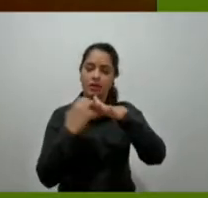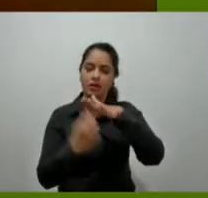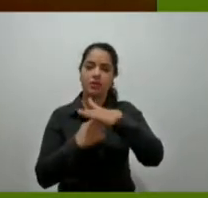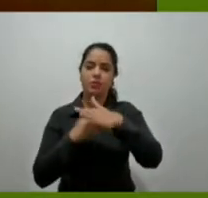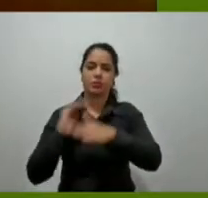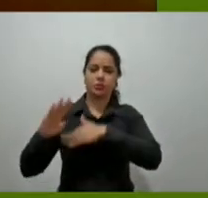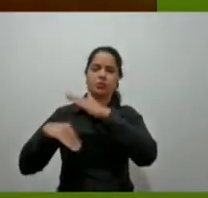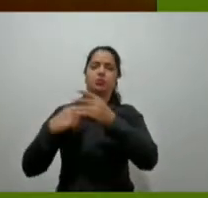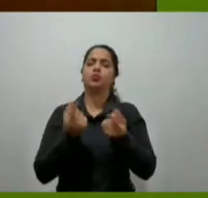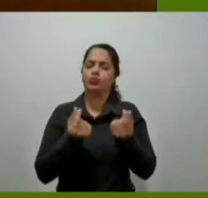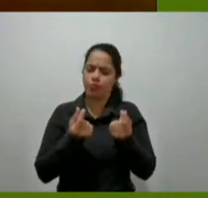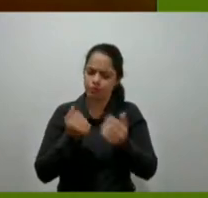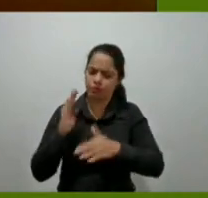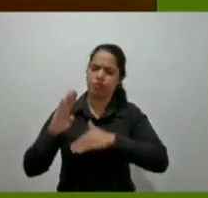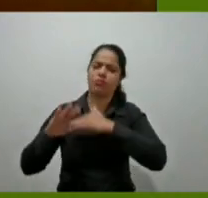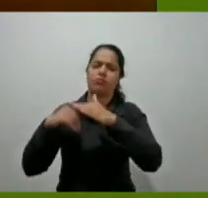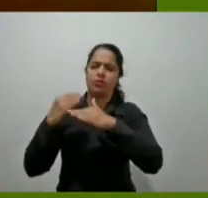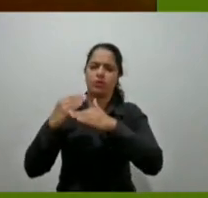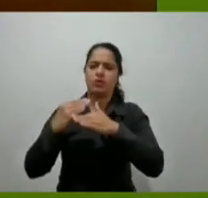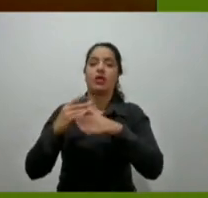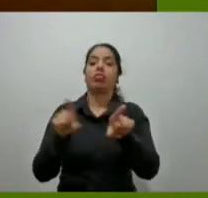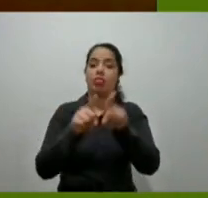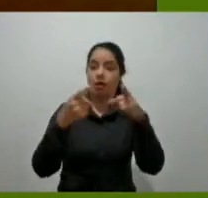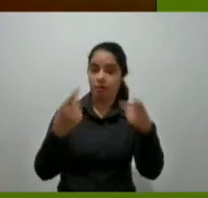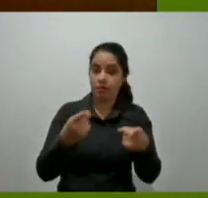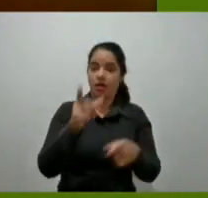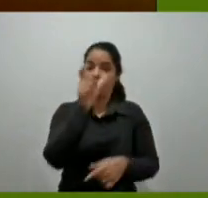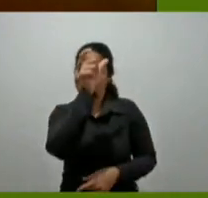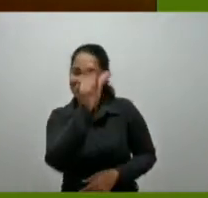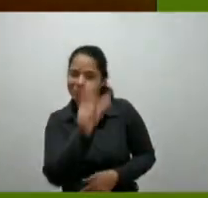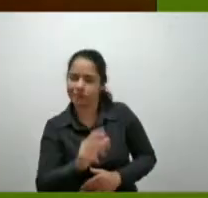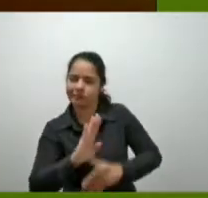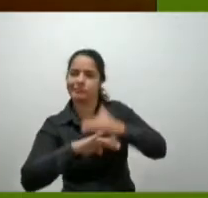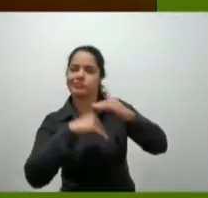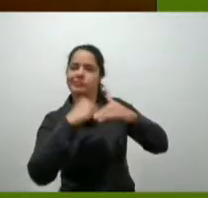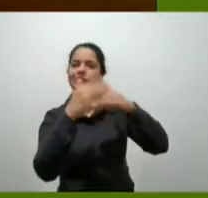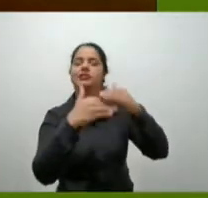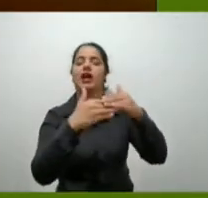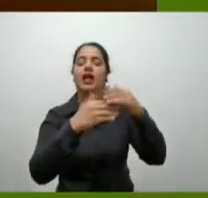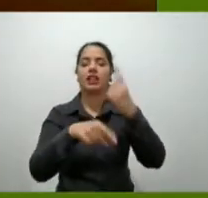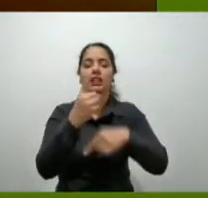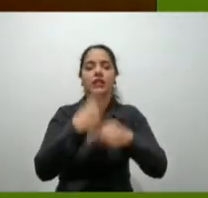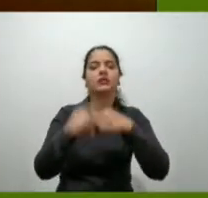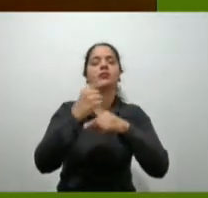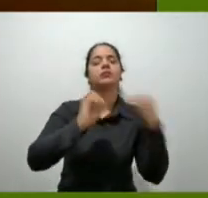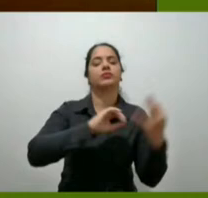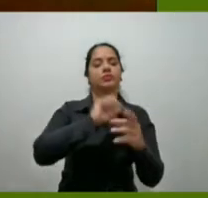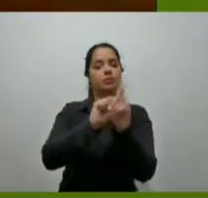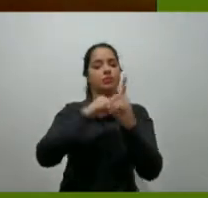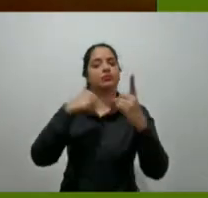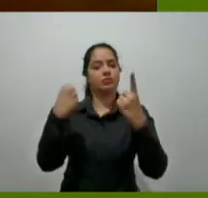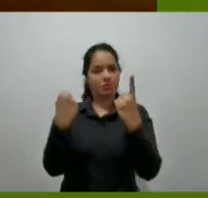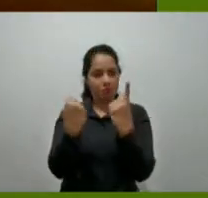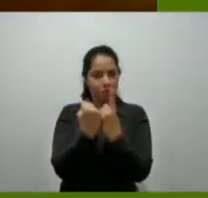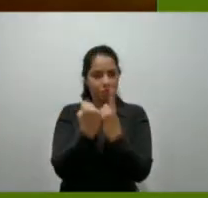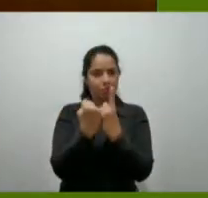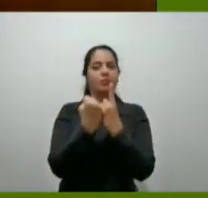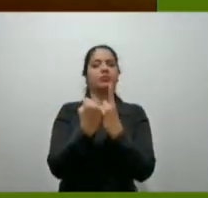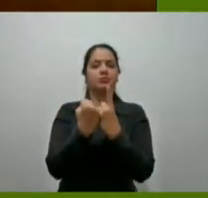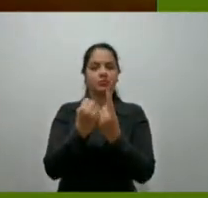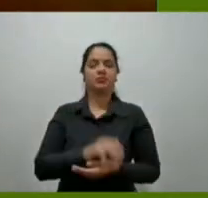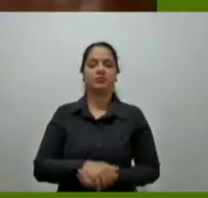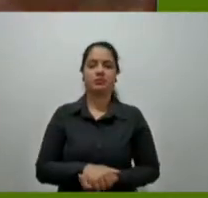do capital humano, é parte da nossa missão, né, a transformação da sociedade. Eu diria que na parte